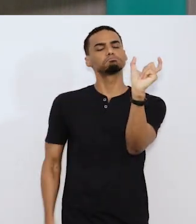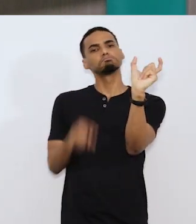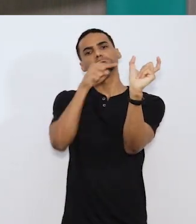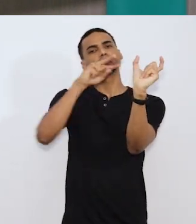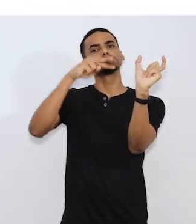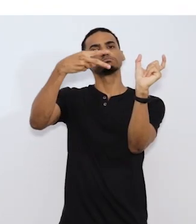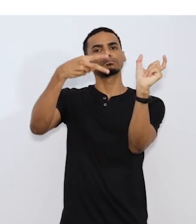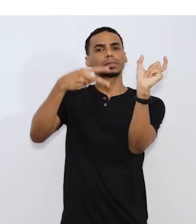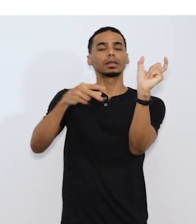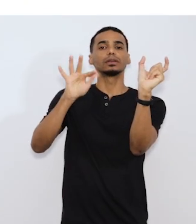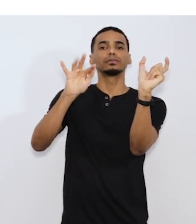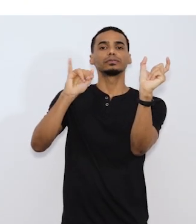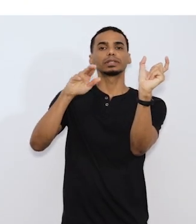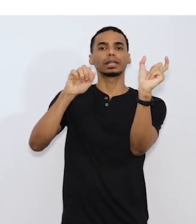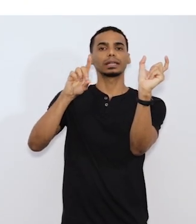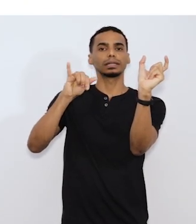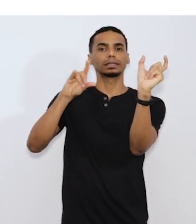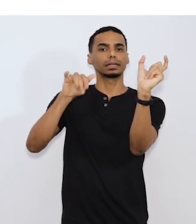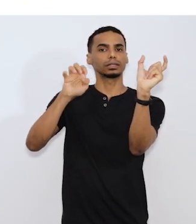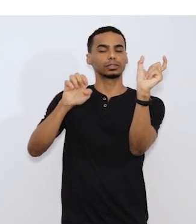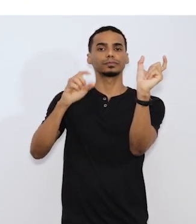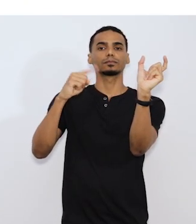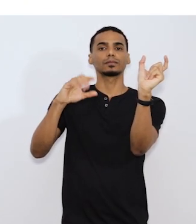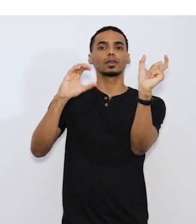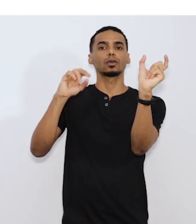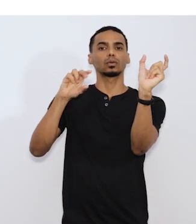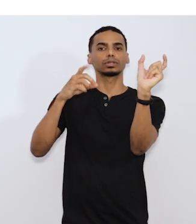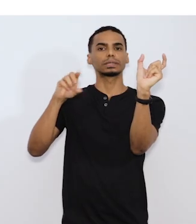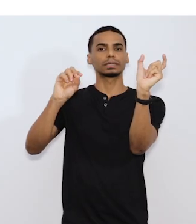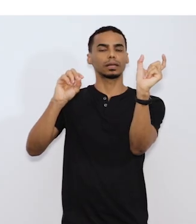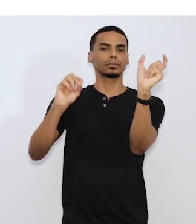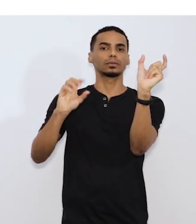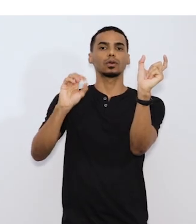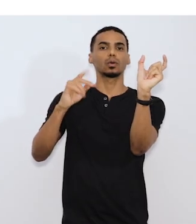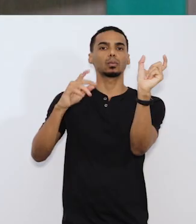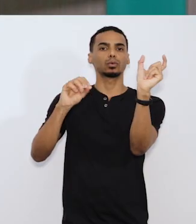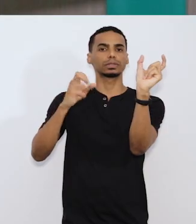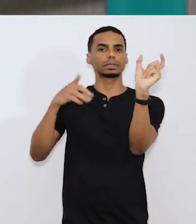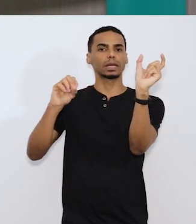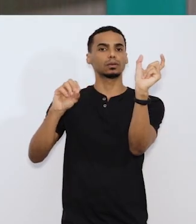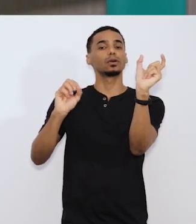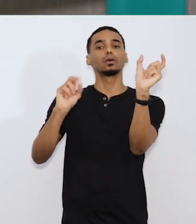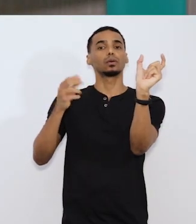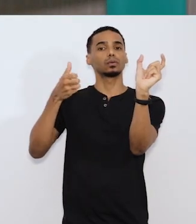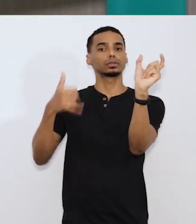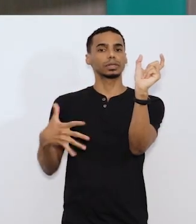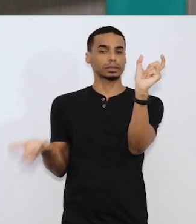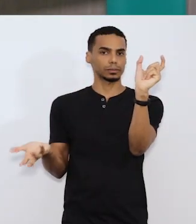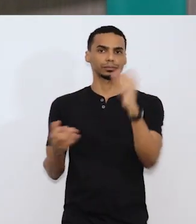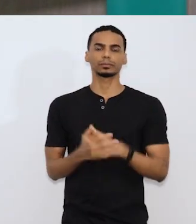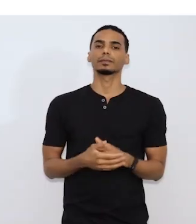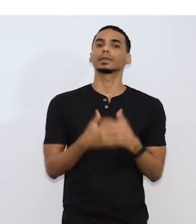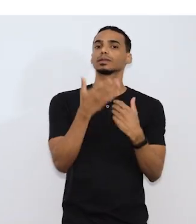de finalidade, condição, oposição ou explicação. E aí os meus estudantes do TAP